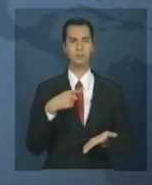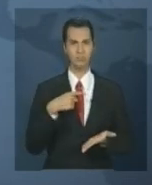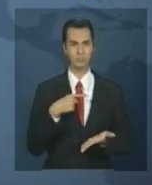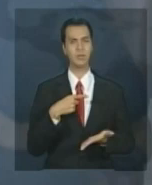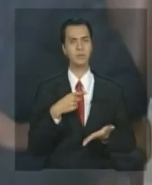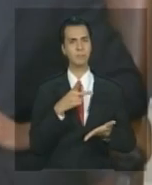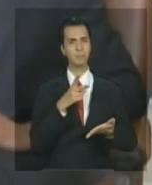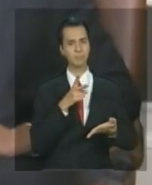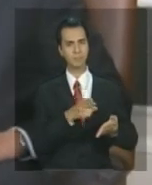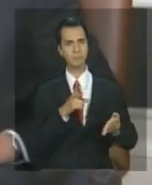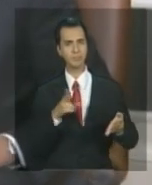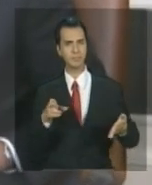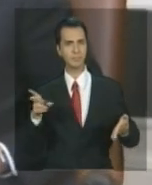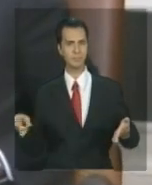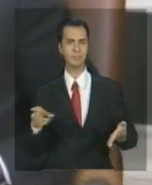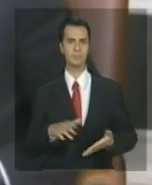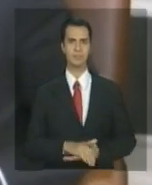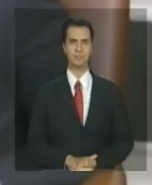partes.